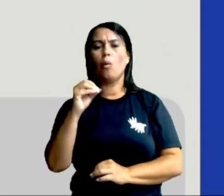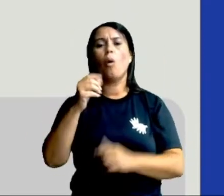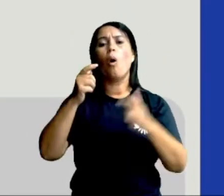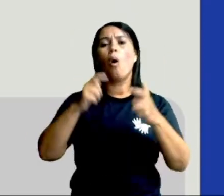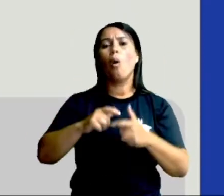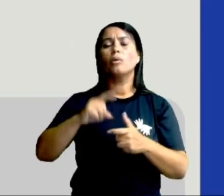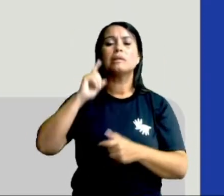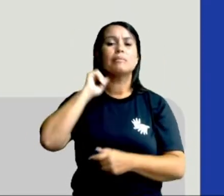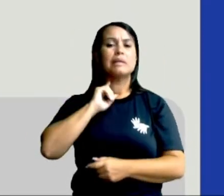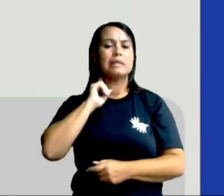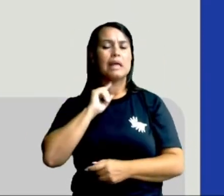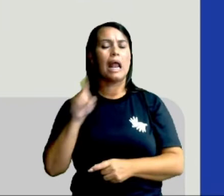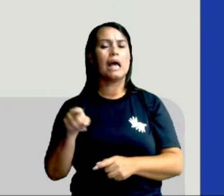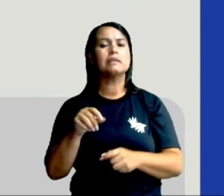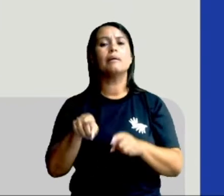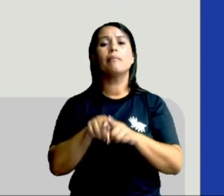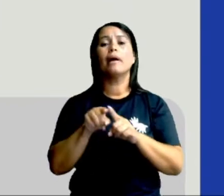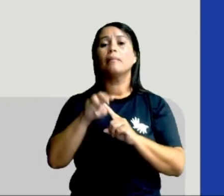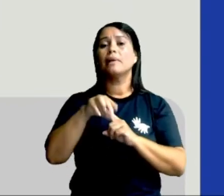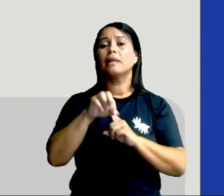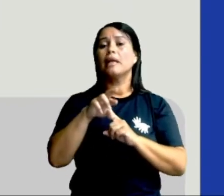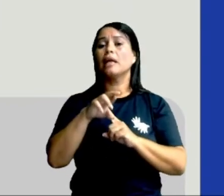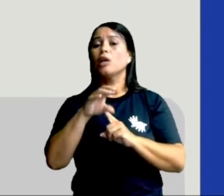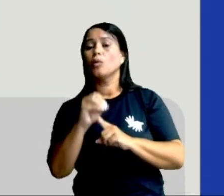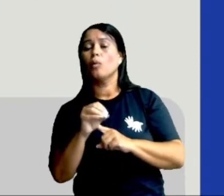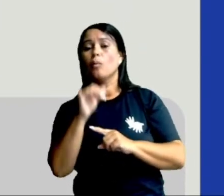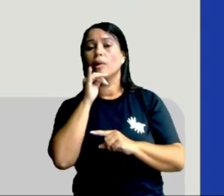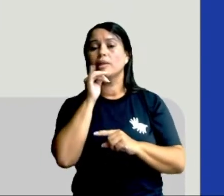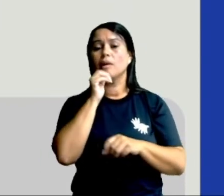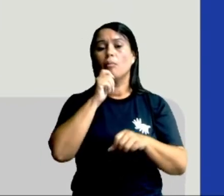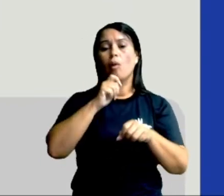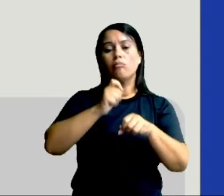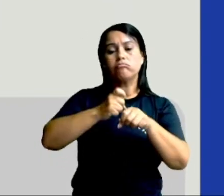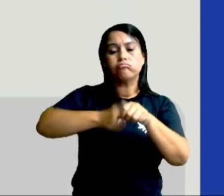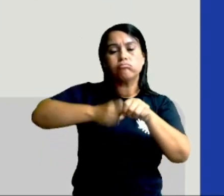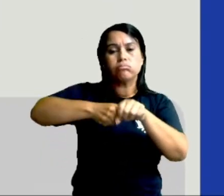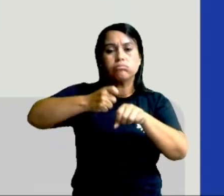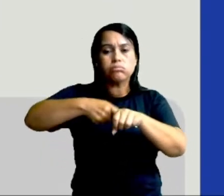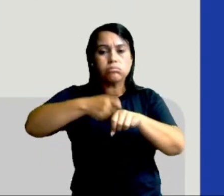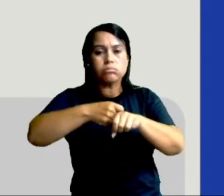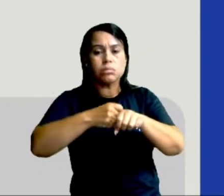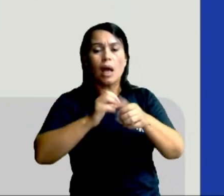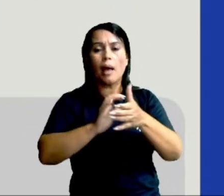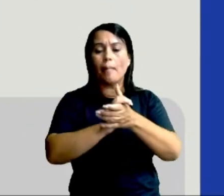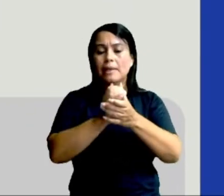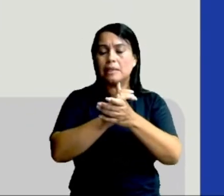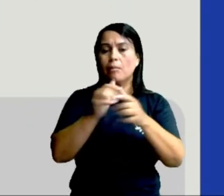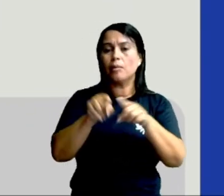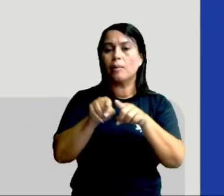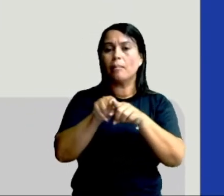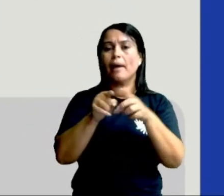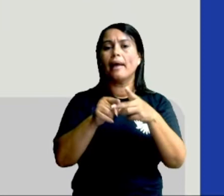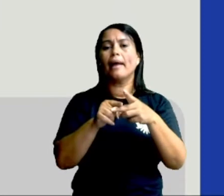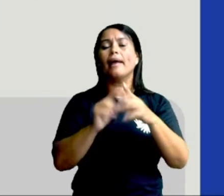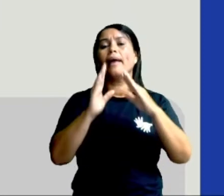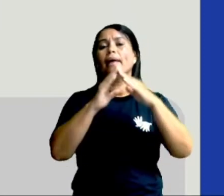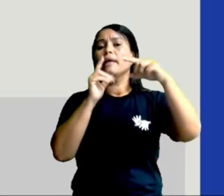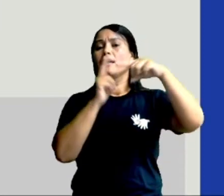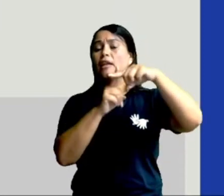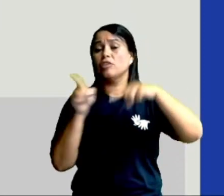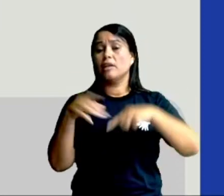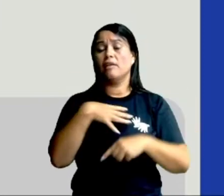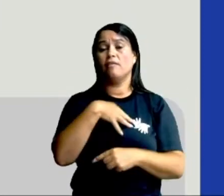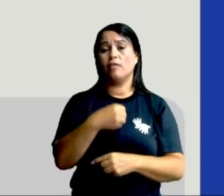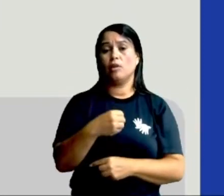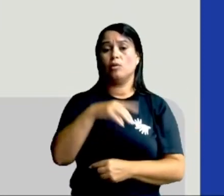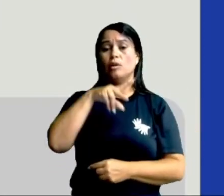suas esculturas em pedra-sabão, entalhes em madeira, altares e igrejas, tá? Ele é filho de